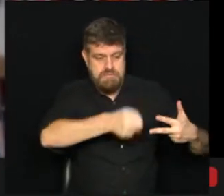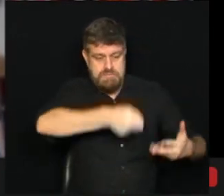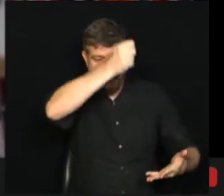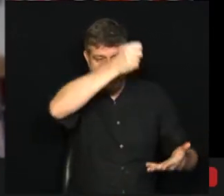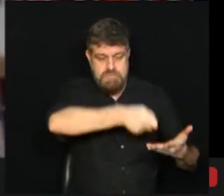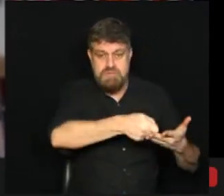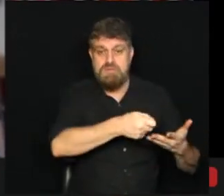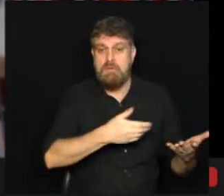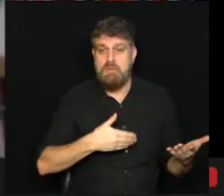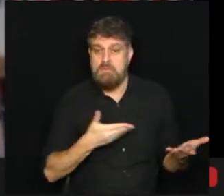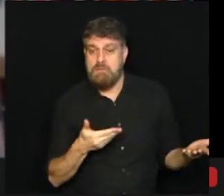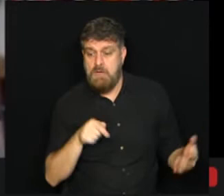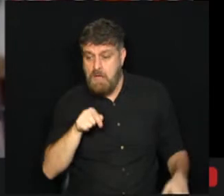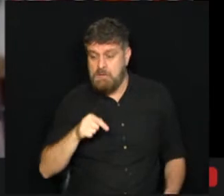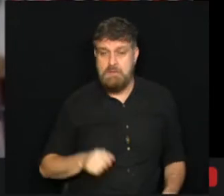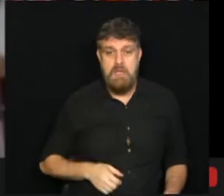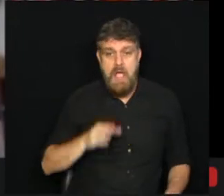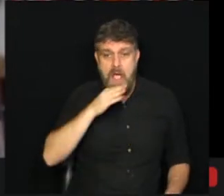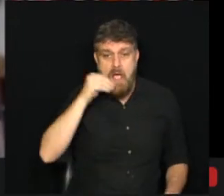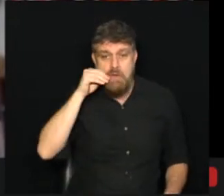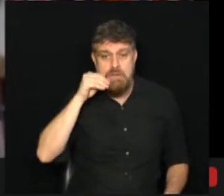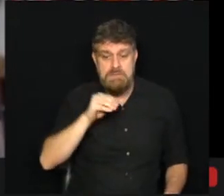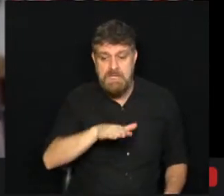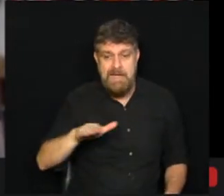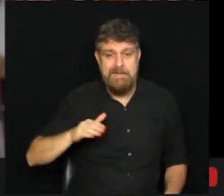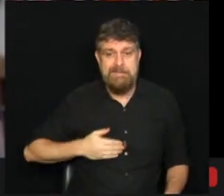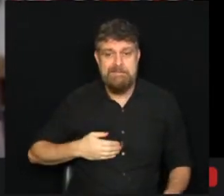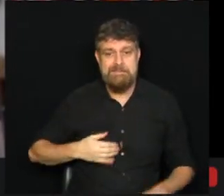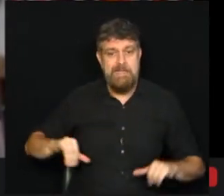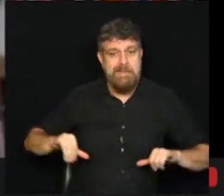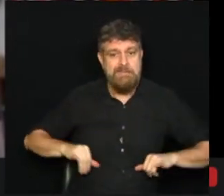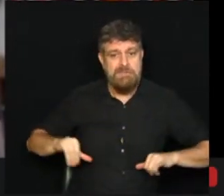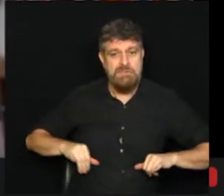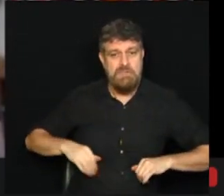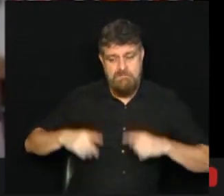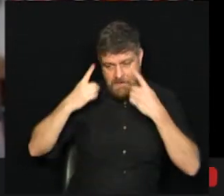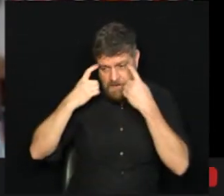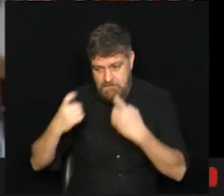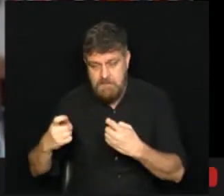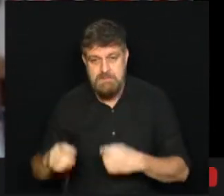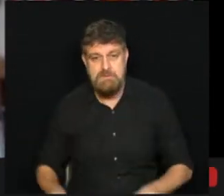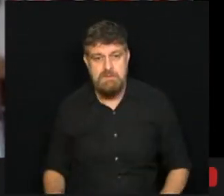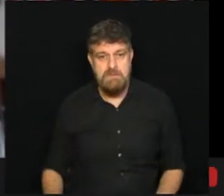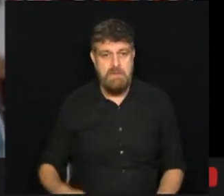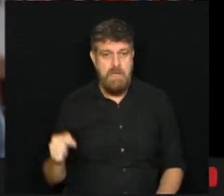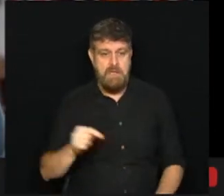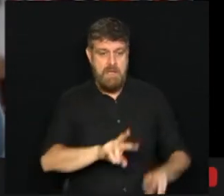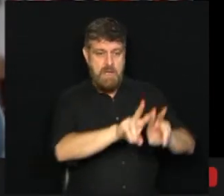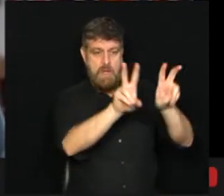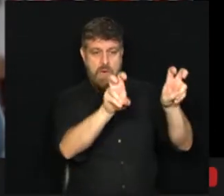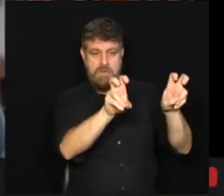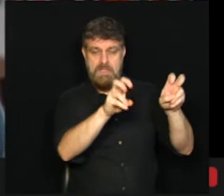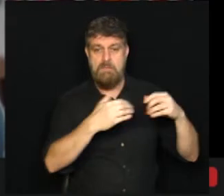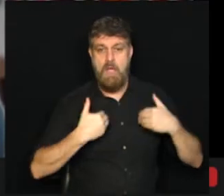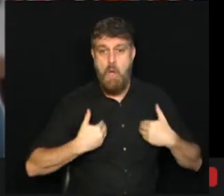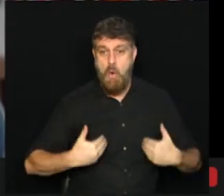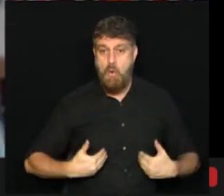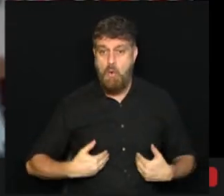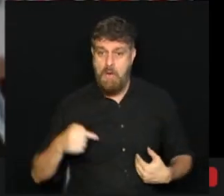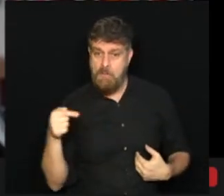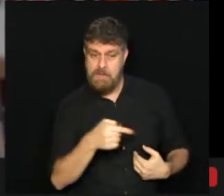para isso é necessário que esse debate seja feito, né? Que a discussão sobre o corpo, por exemplo, é importante que a gente discuta o